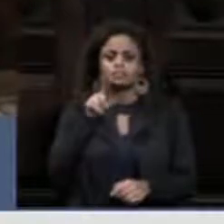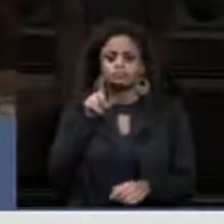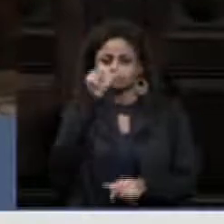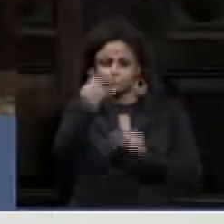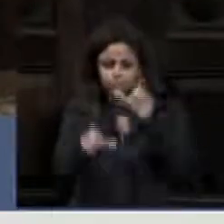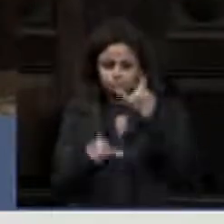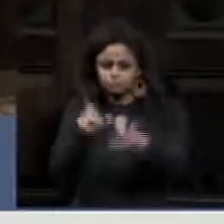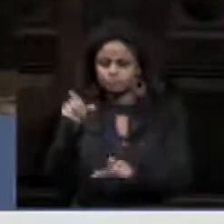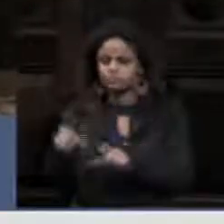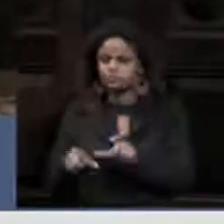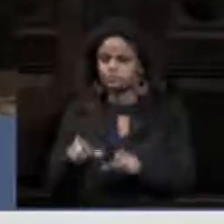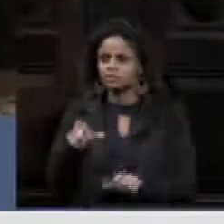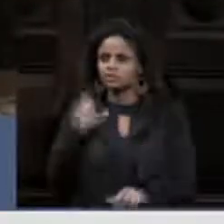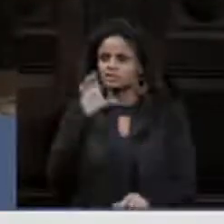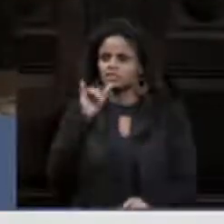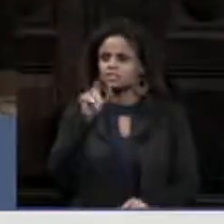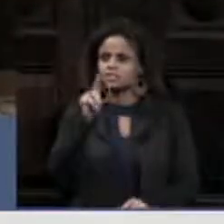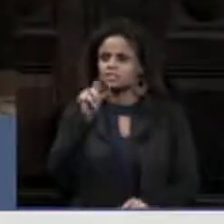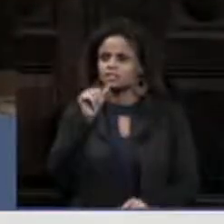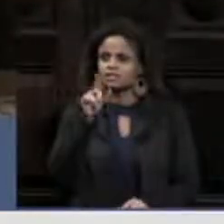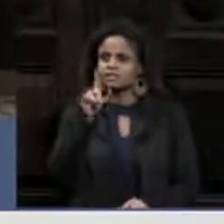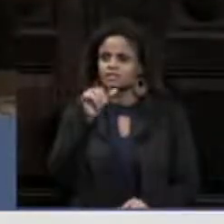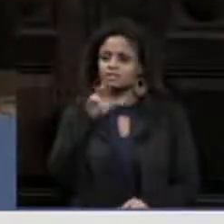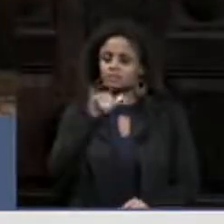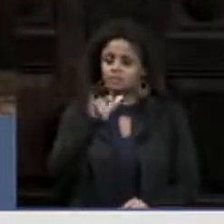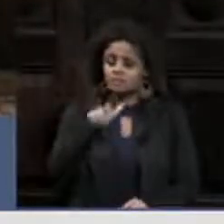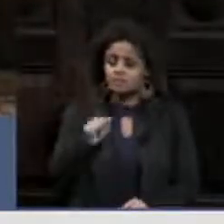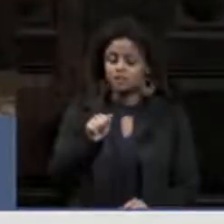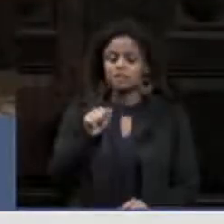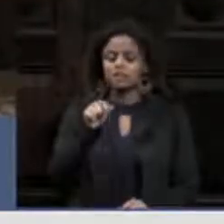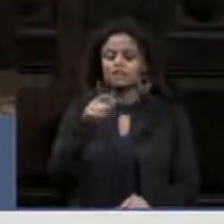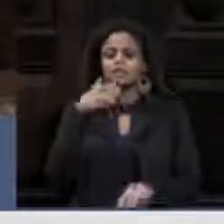não chega a essas comunidades.